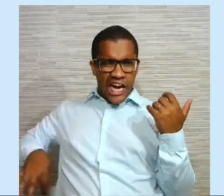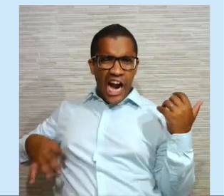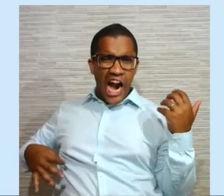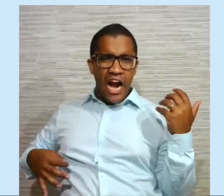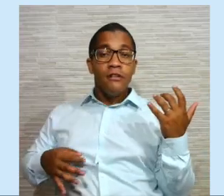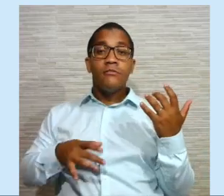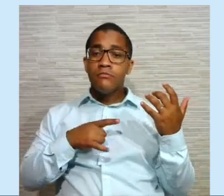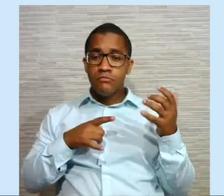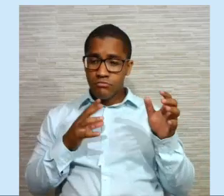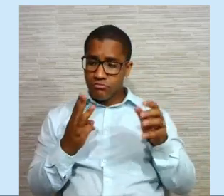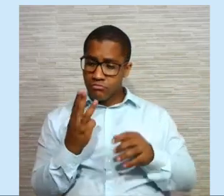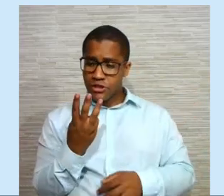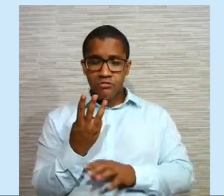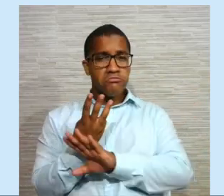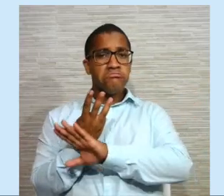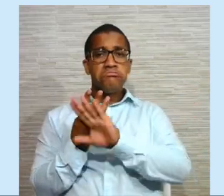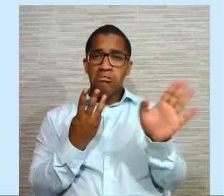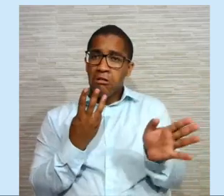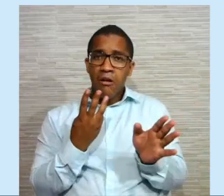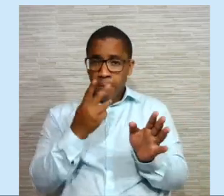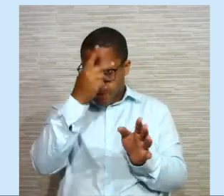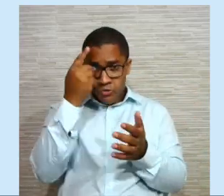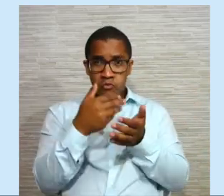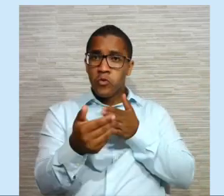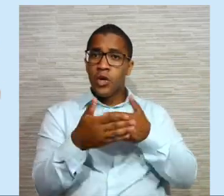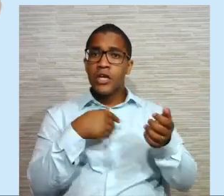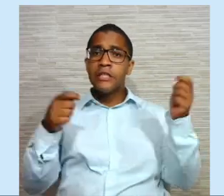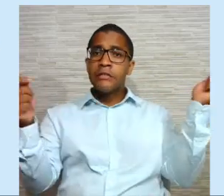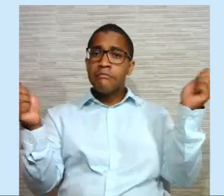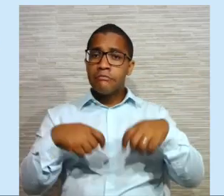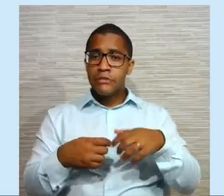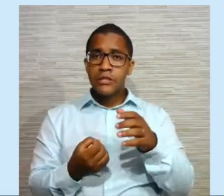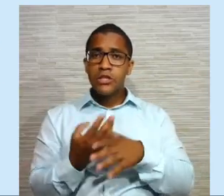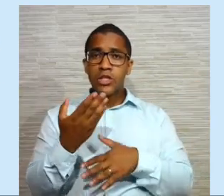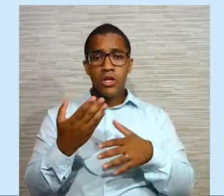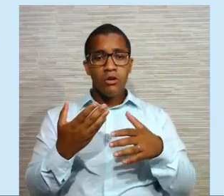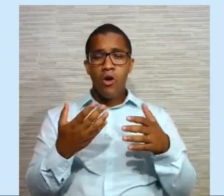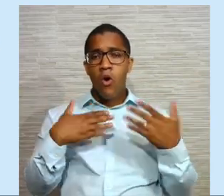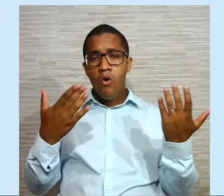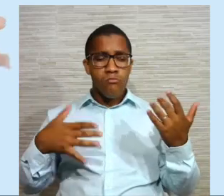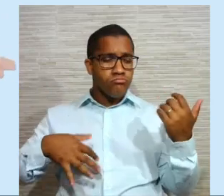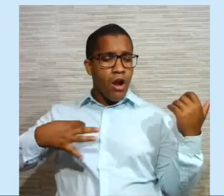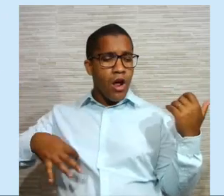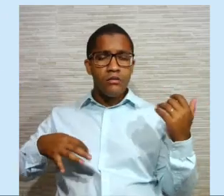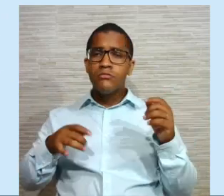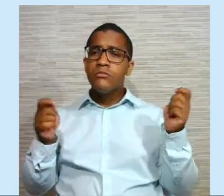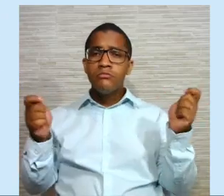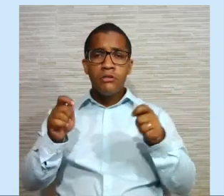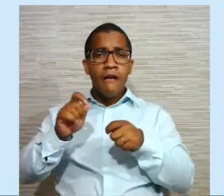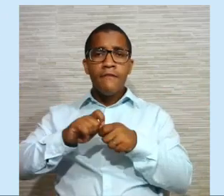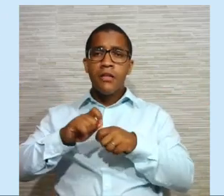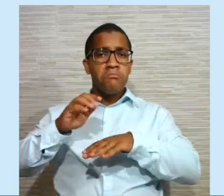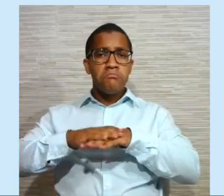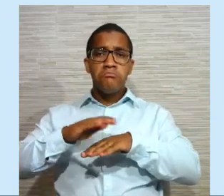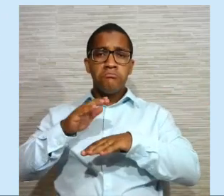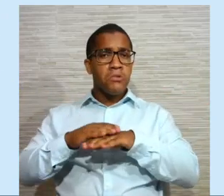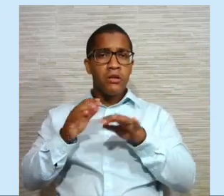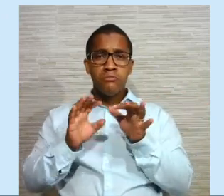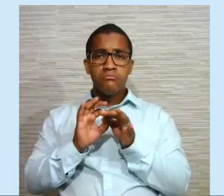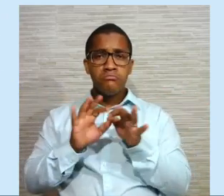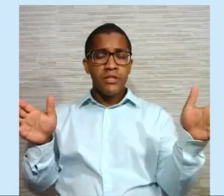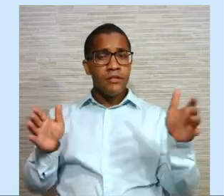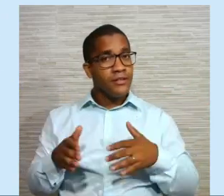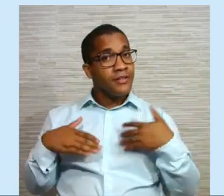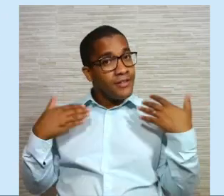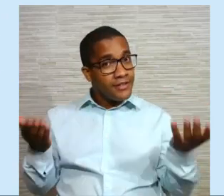nomes, mas era aquele sentido de qualquer pessoa pode, né, tocar e pode fazer, né?